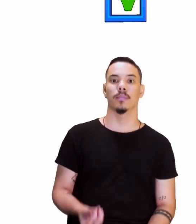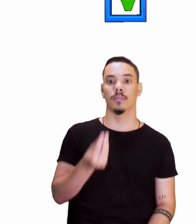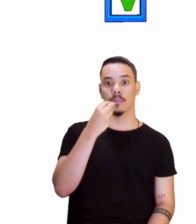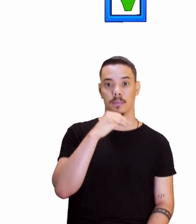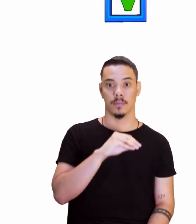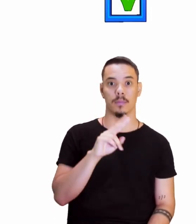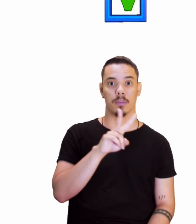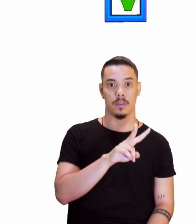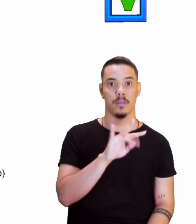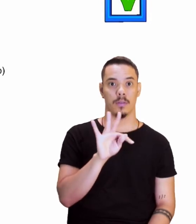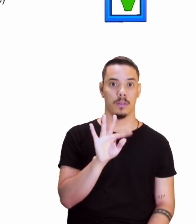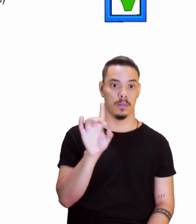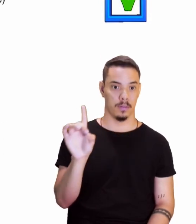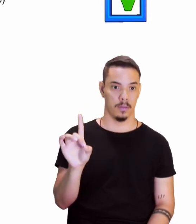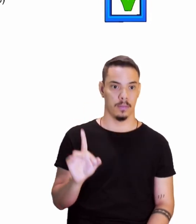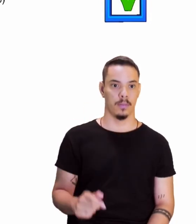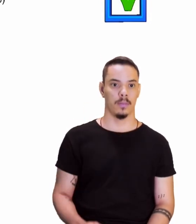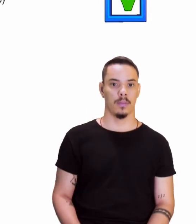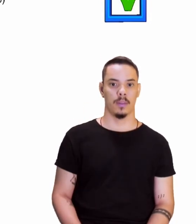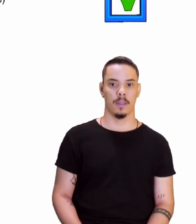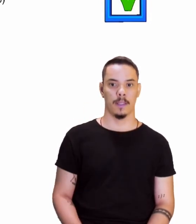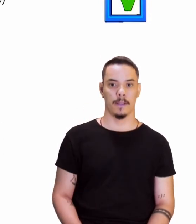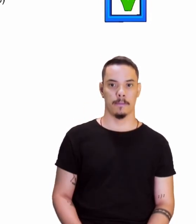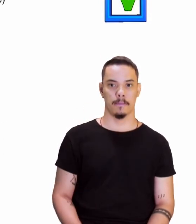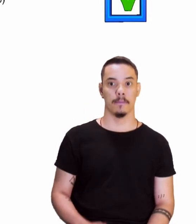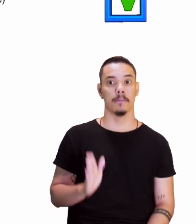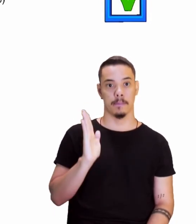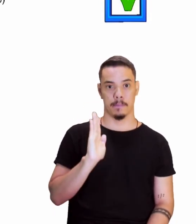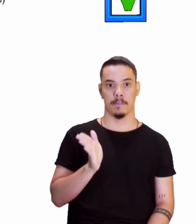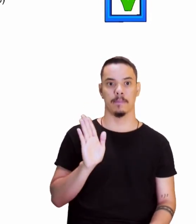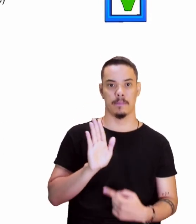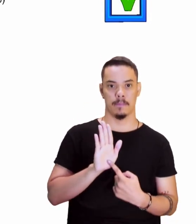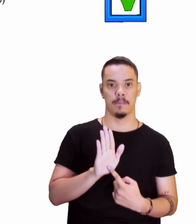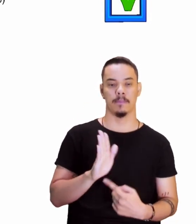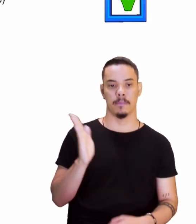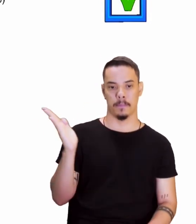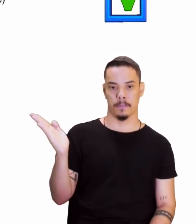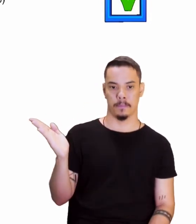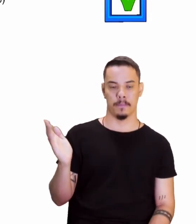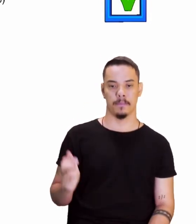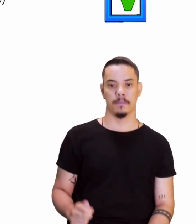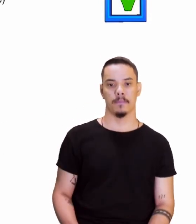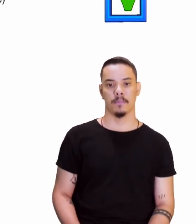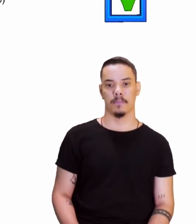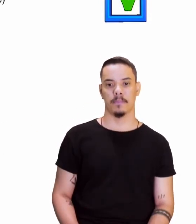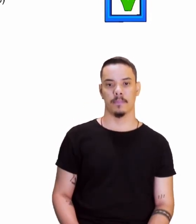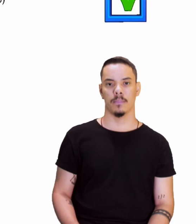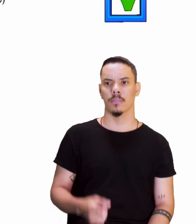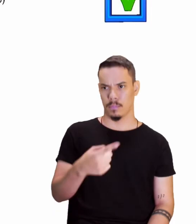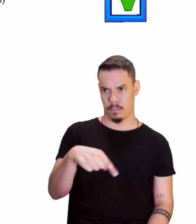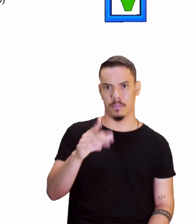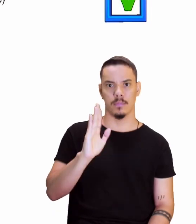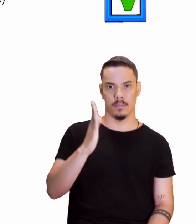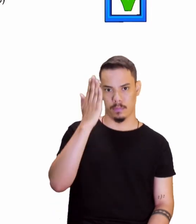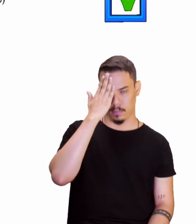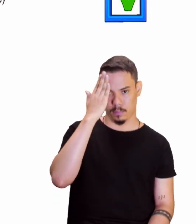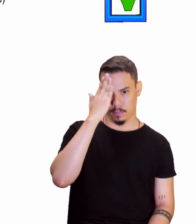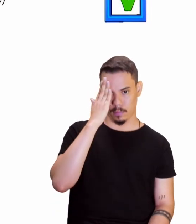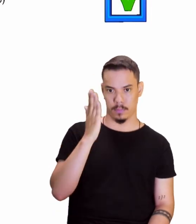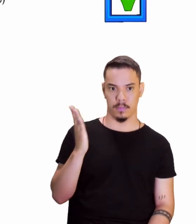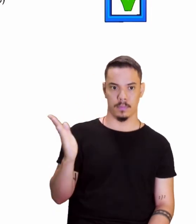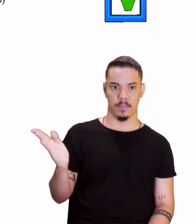vai ser verbo transitivo direto. Já coloquei aqui para vocês. Aqui também o aspirar e desejar vai ser verbo